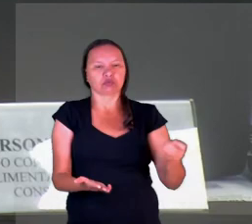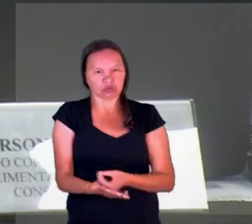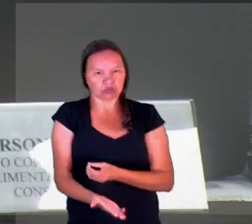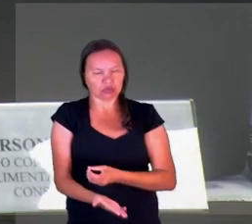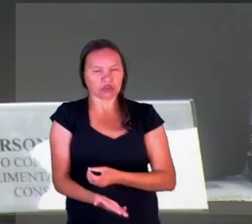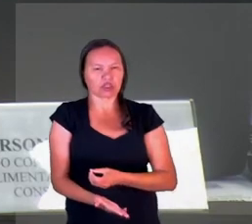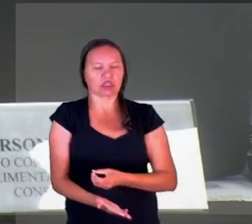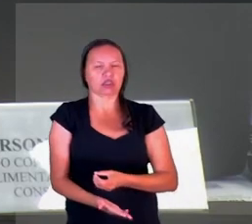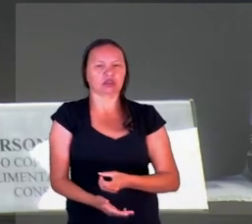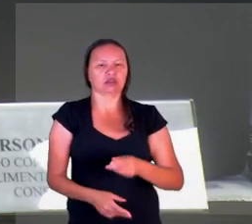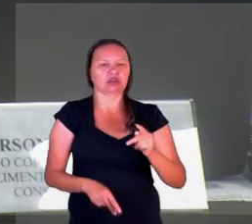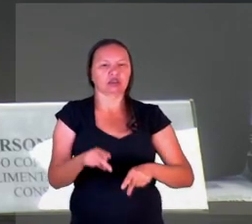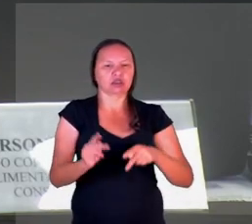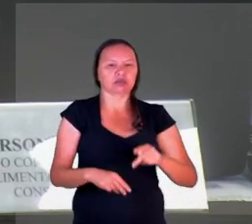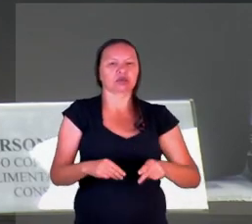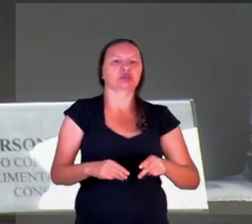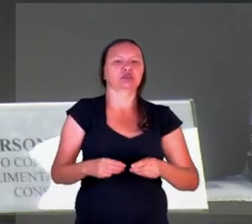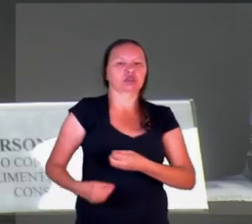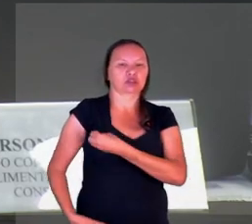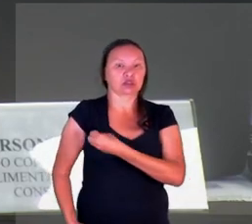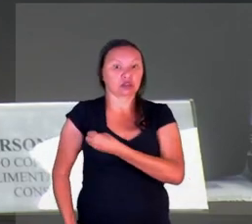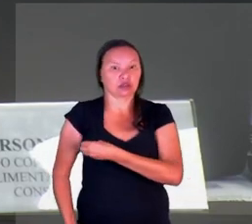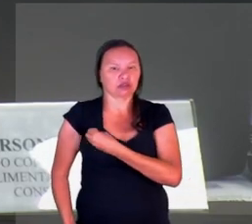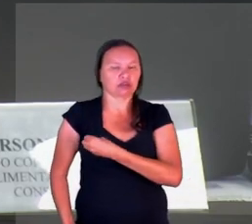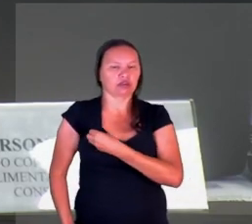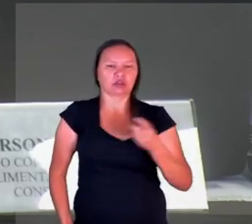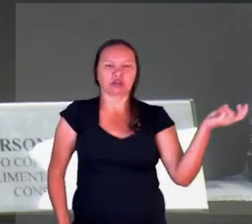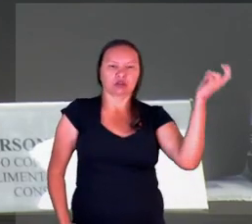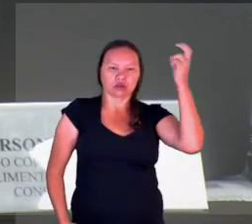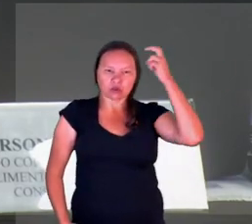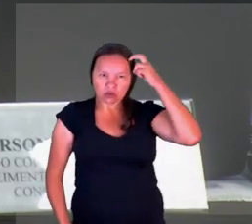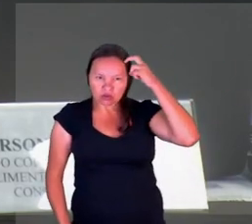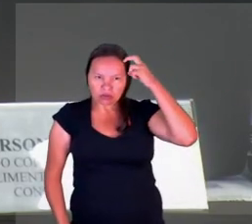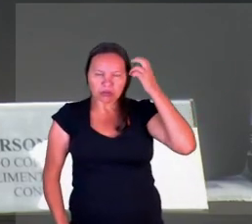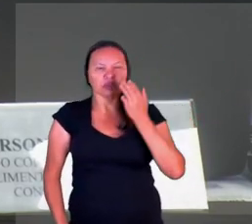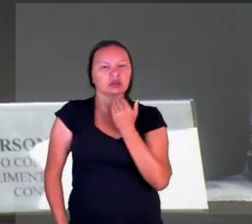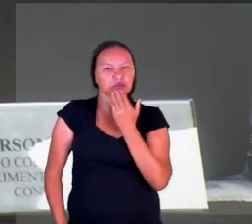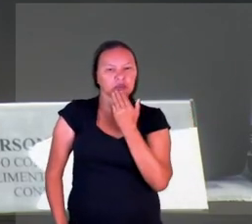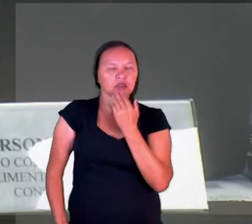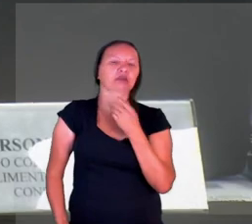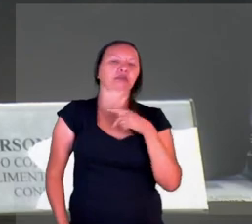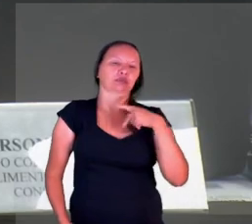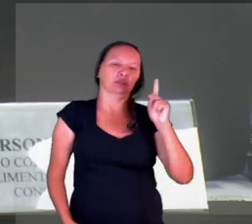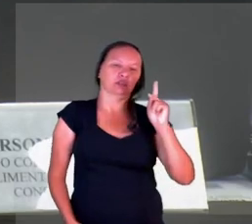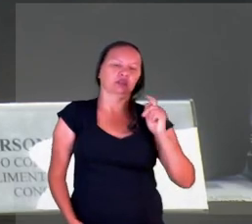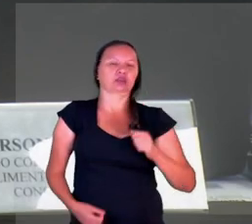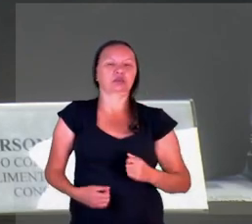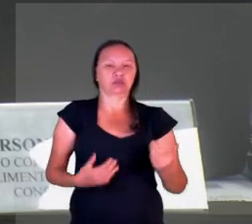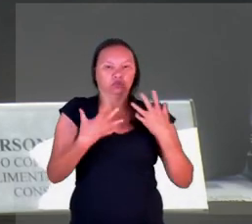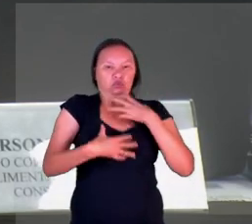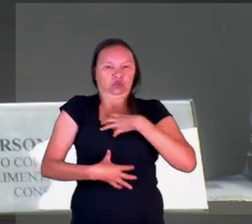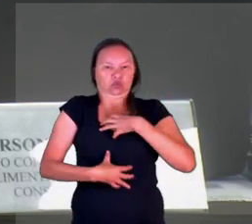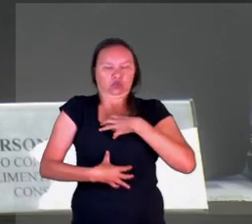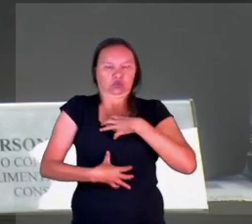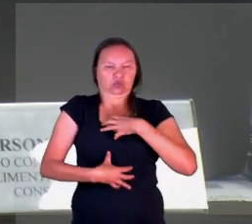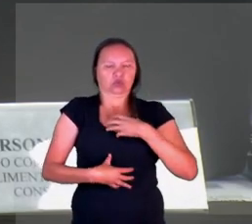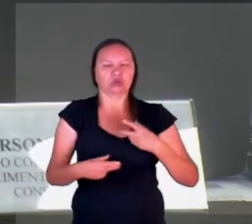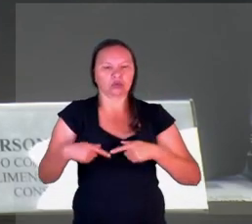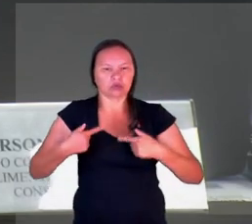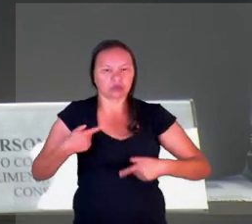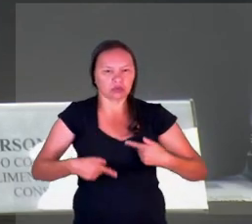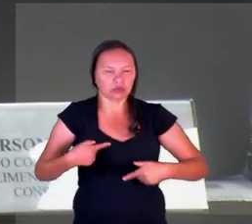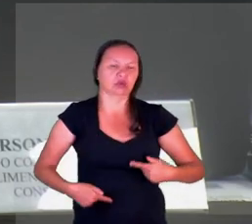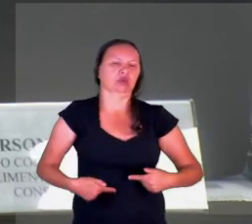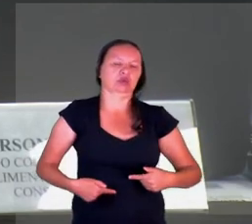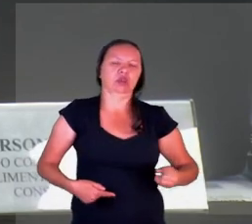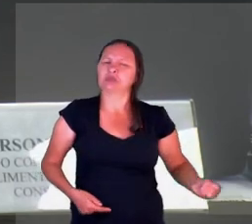populações que aí vivem da cultura alimentar desse povo incorporando portanto para dentro da política pública isso